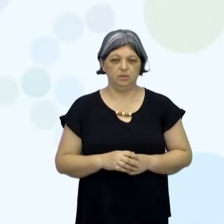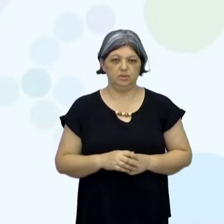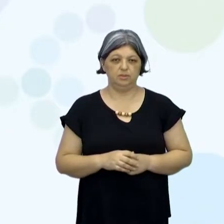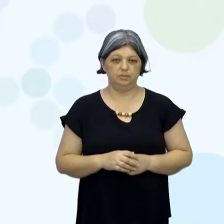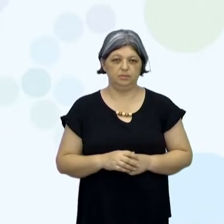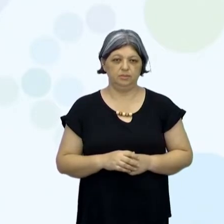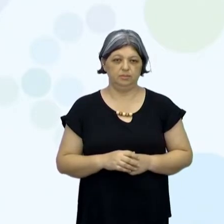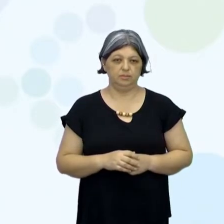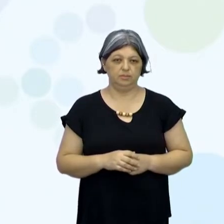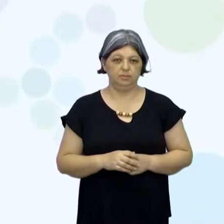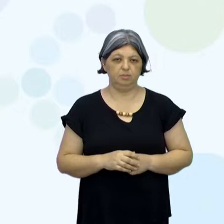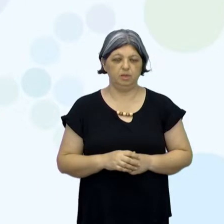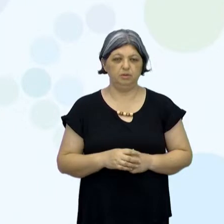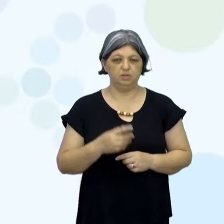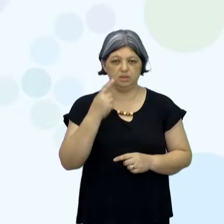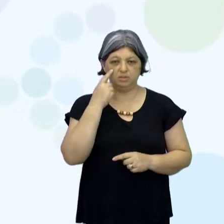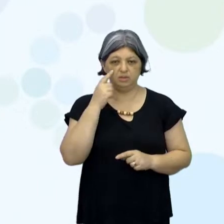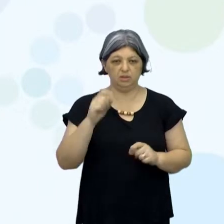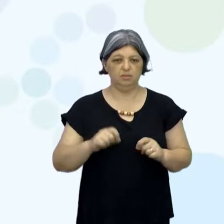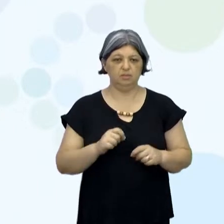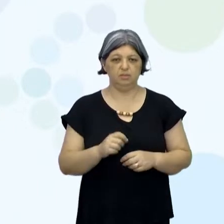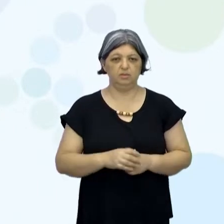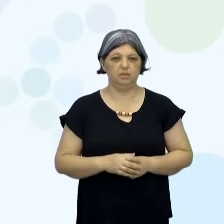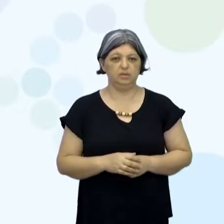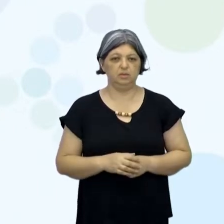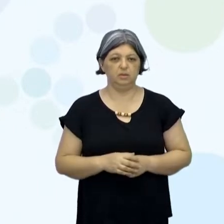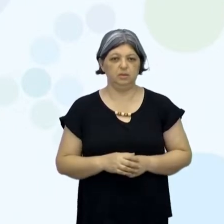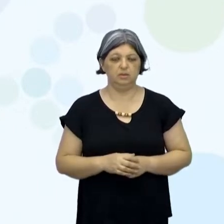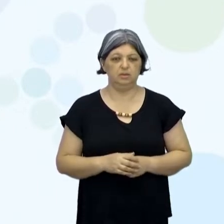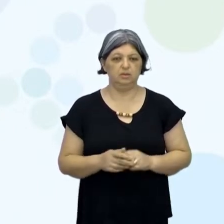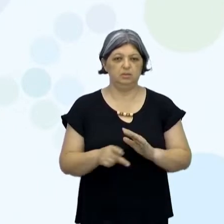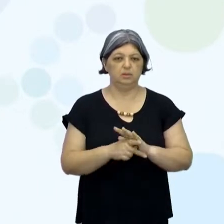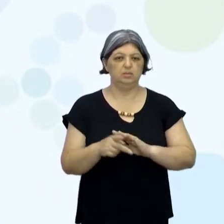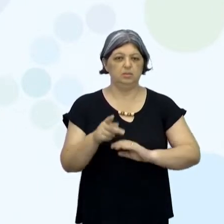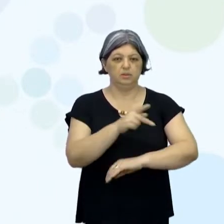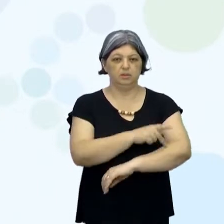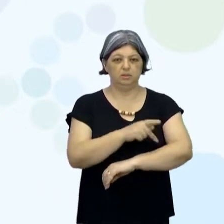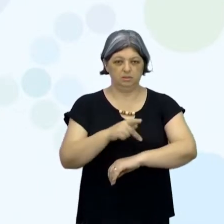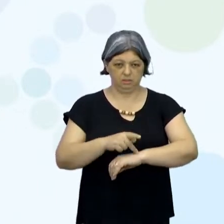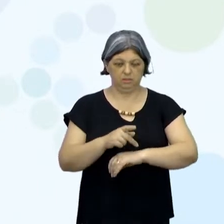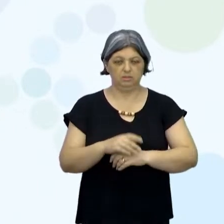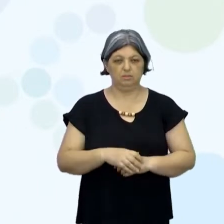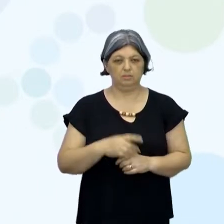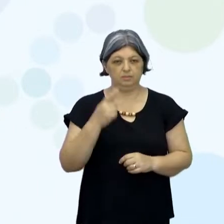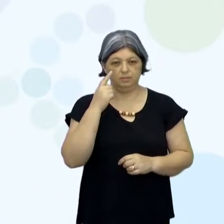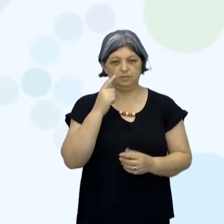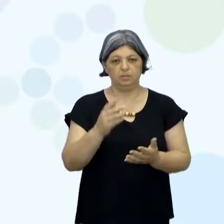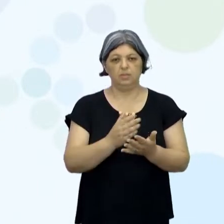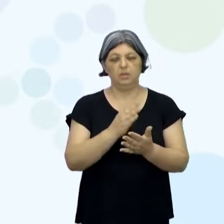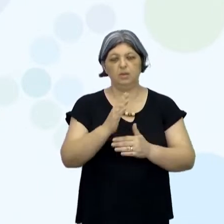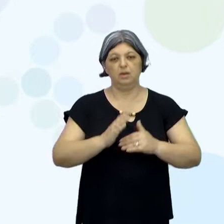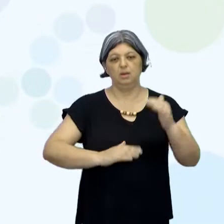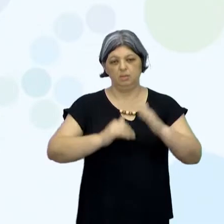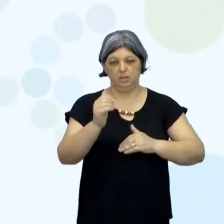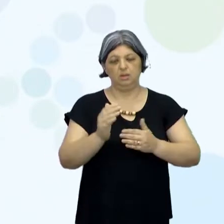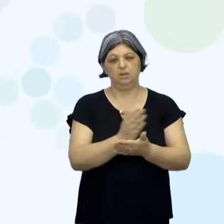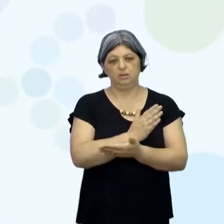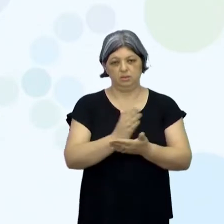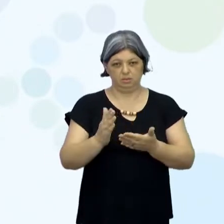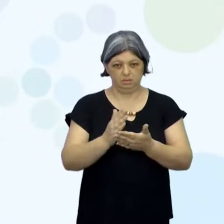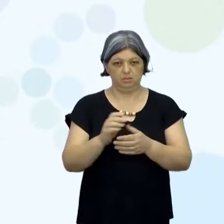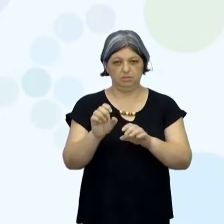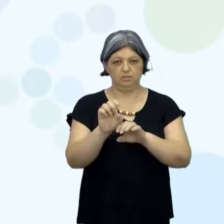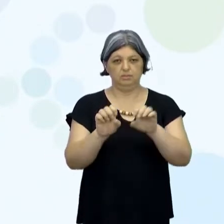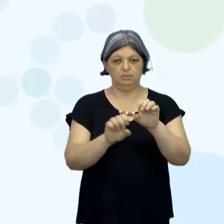a gente, né, a questão pedagógica, então a gente está com algumas habilidades aí dos